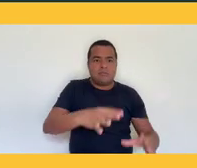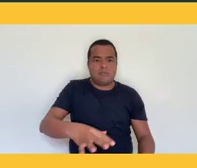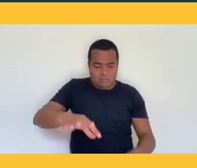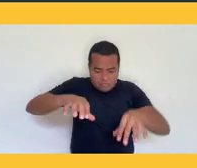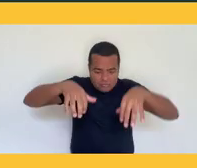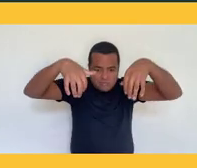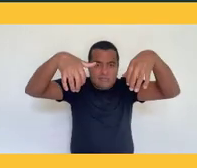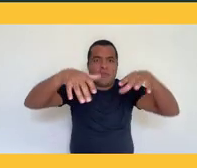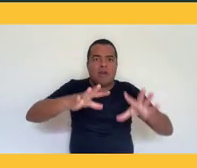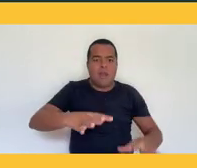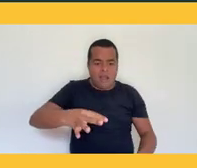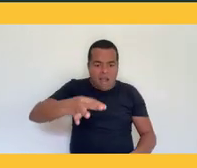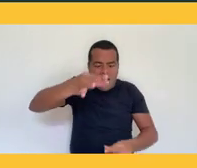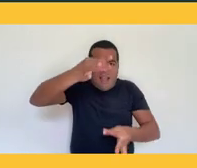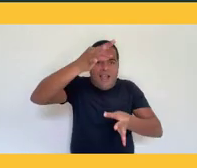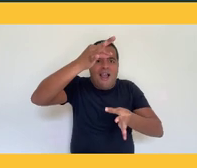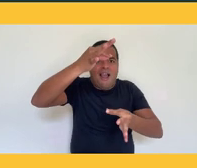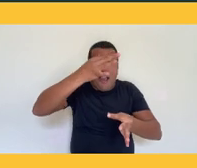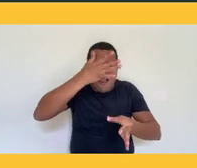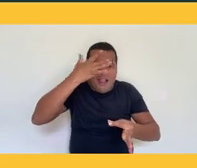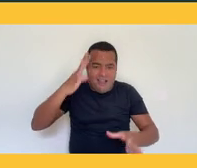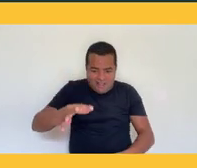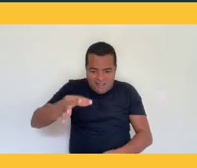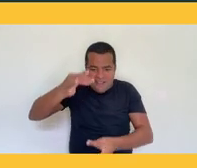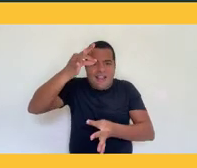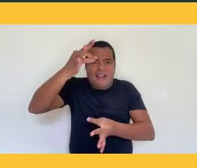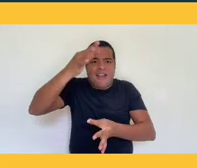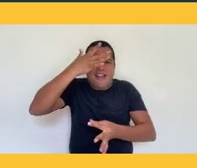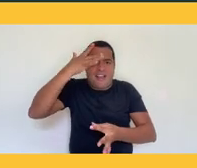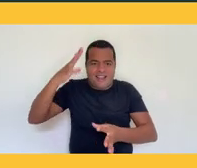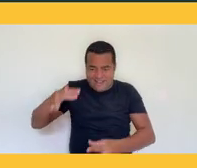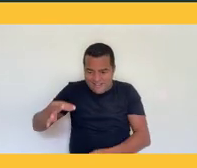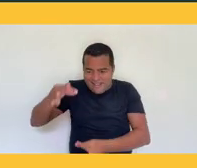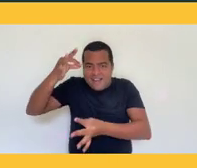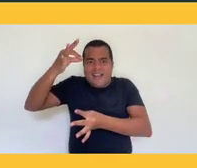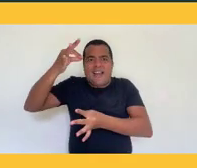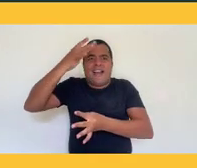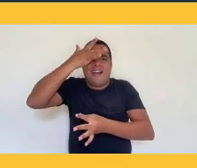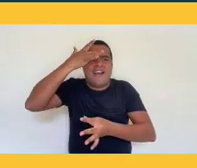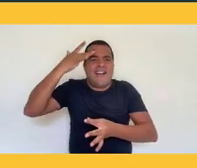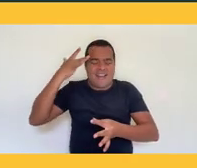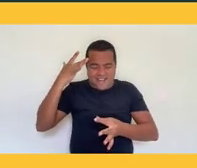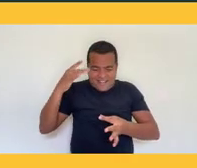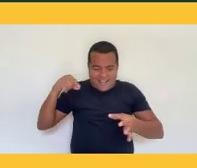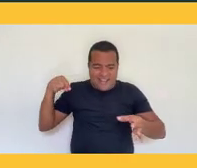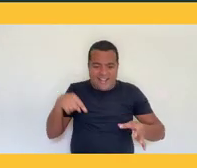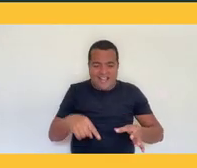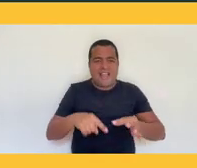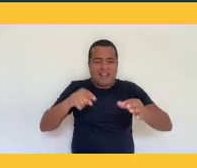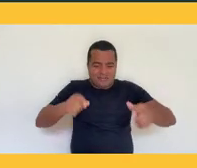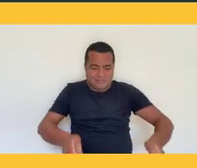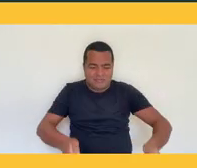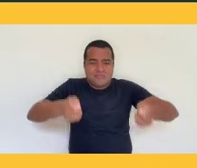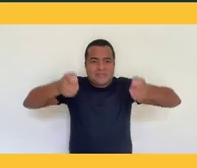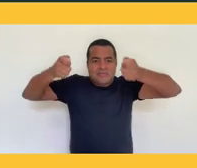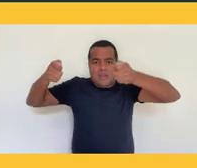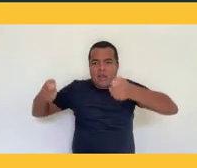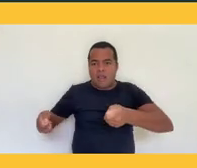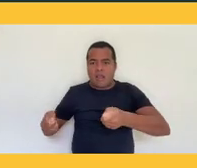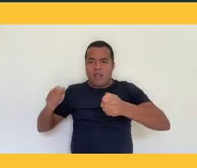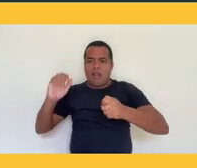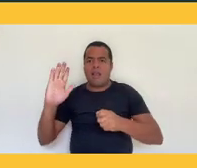inteiras. Cabe uma penteadeira. Cabe nós dois.